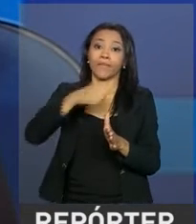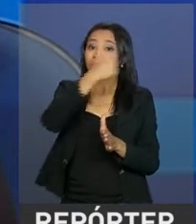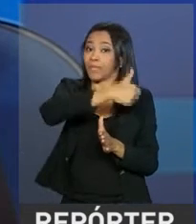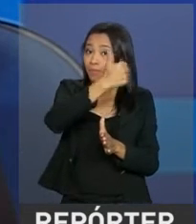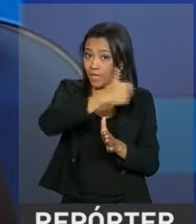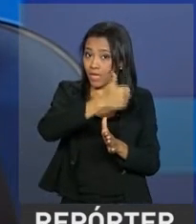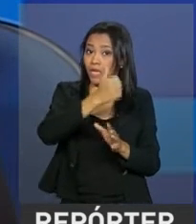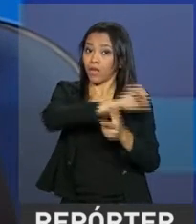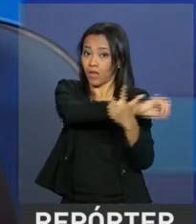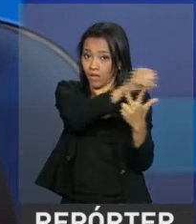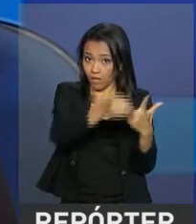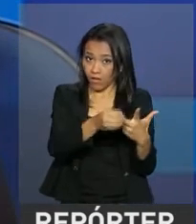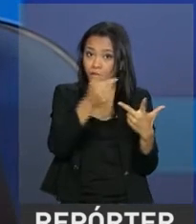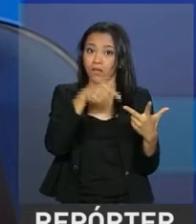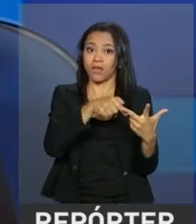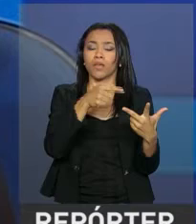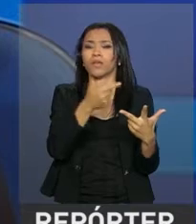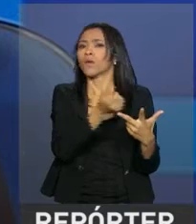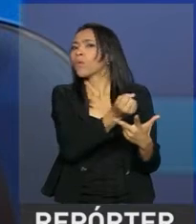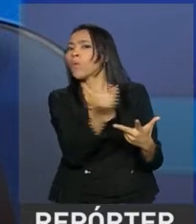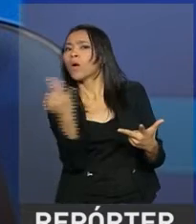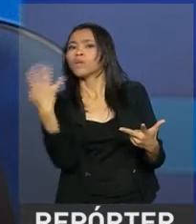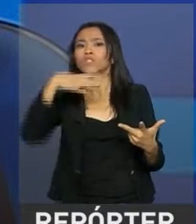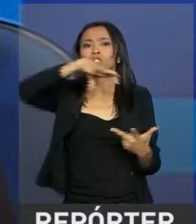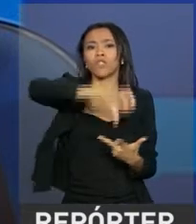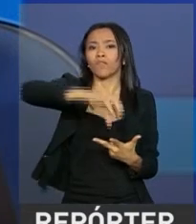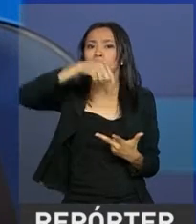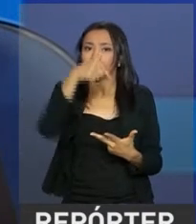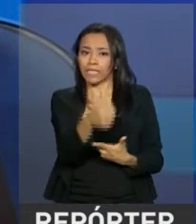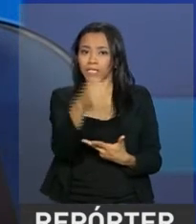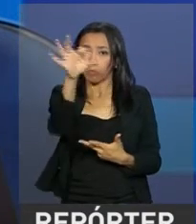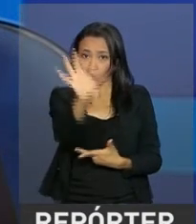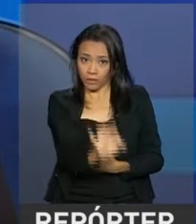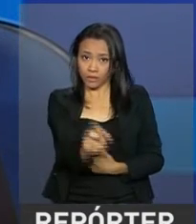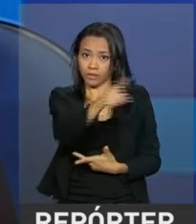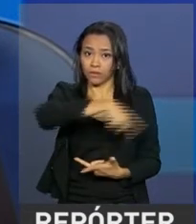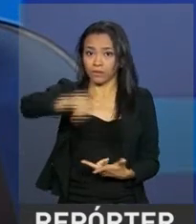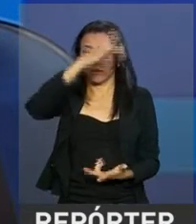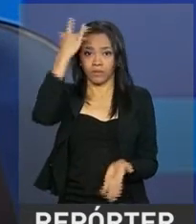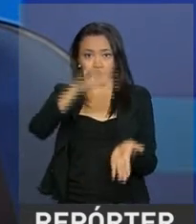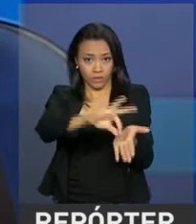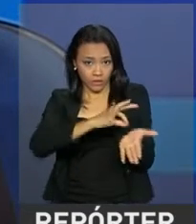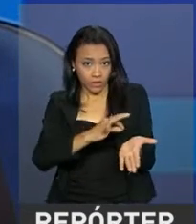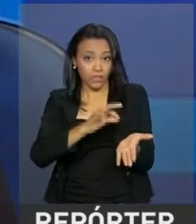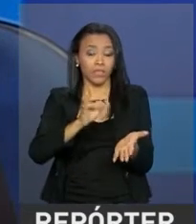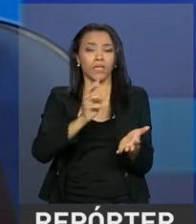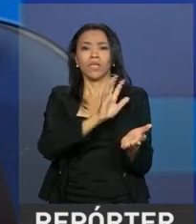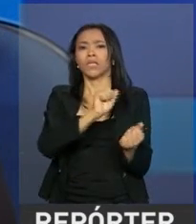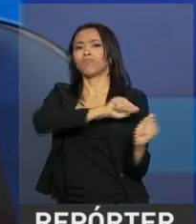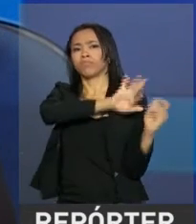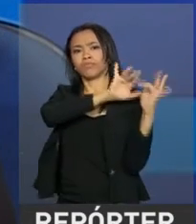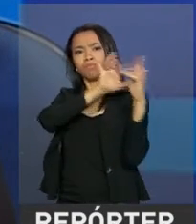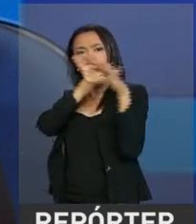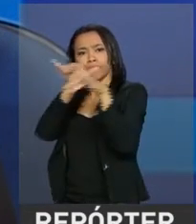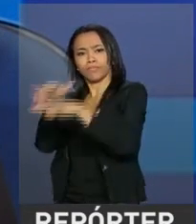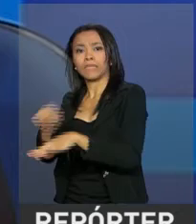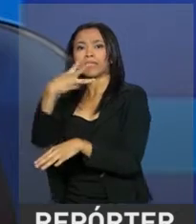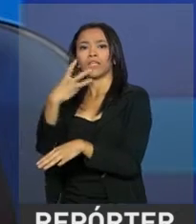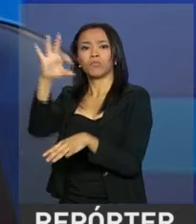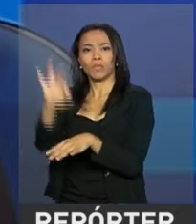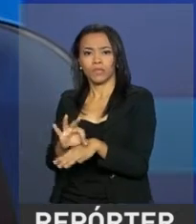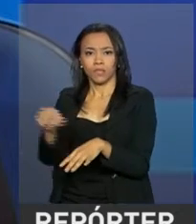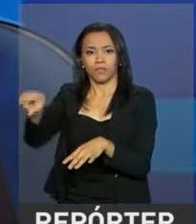versão com a aplicação para 97 por cento dos inscritos que remanesceram 3%